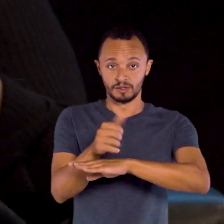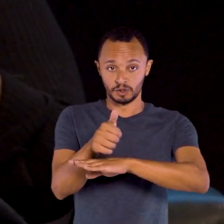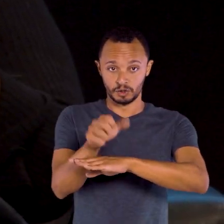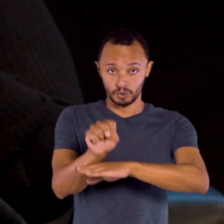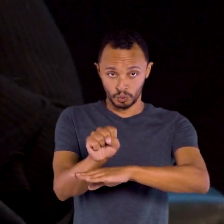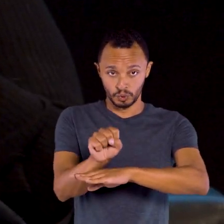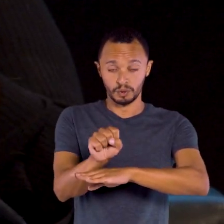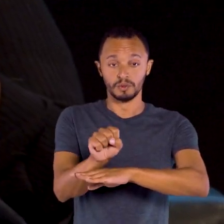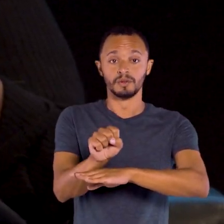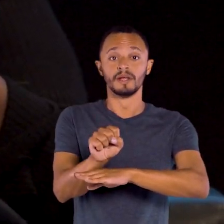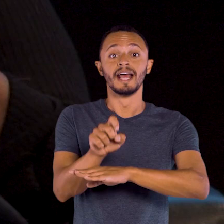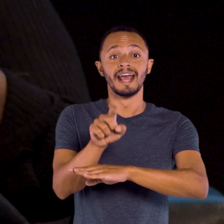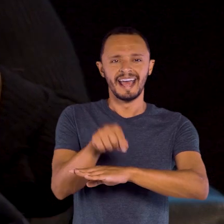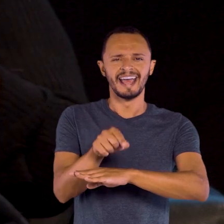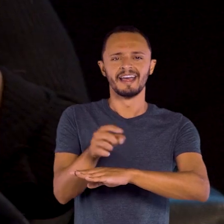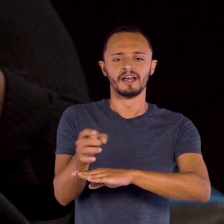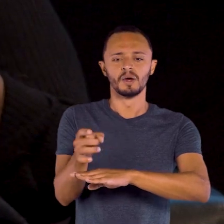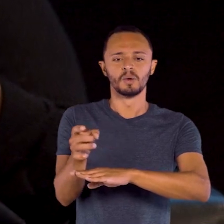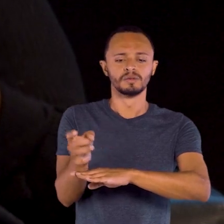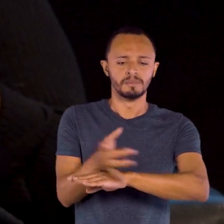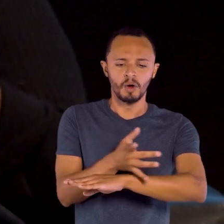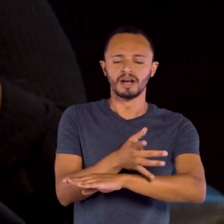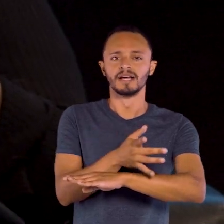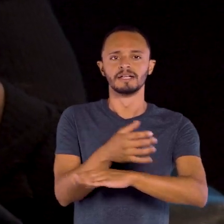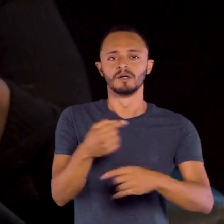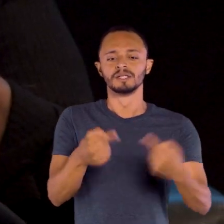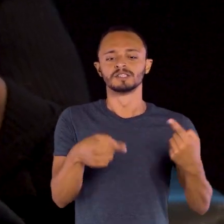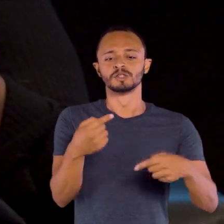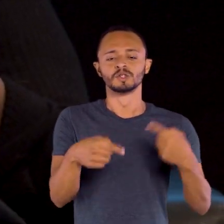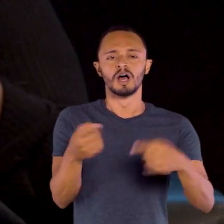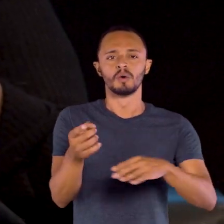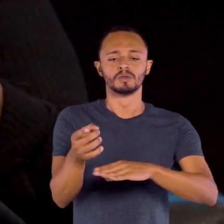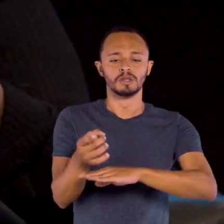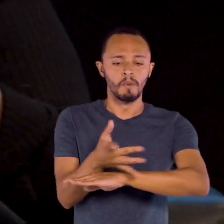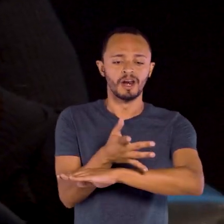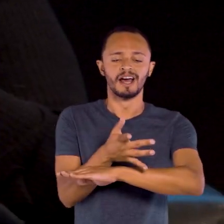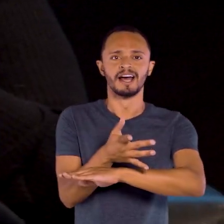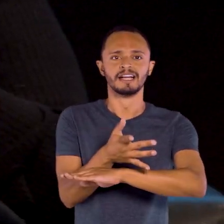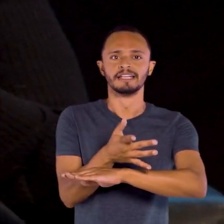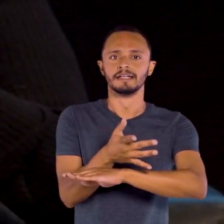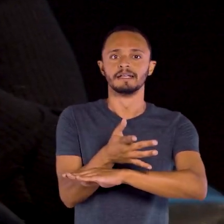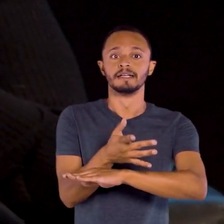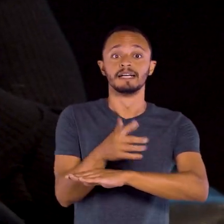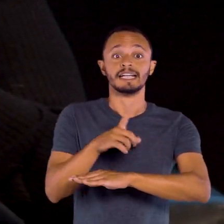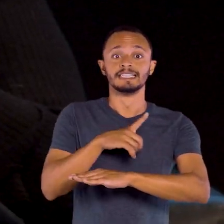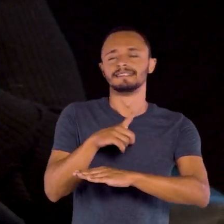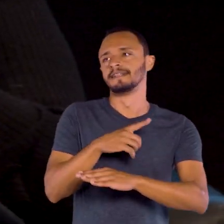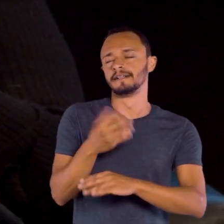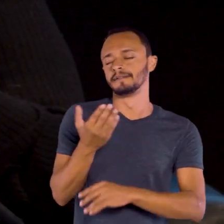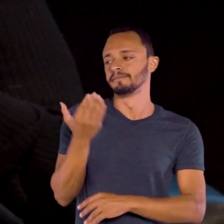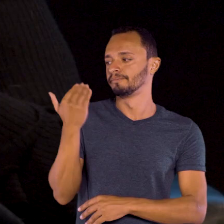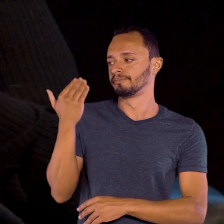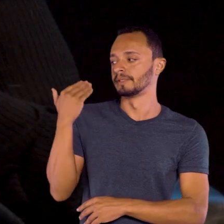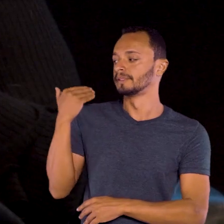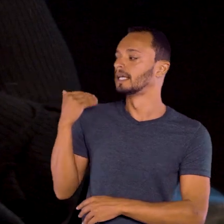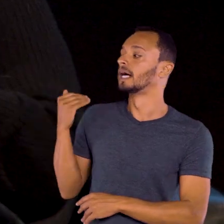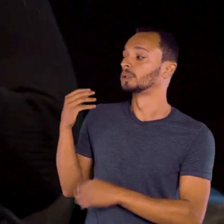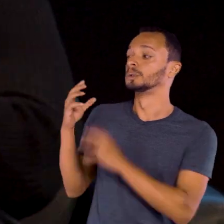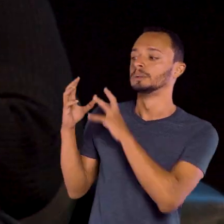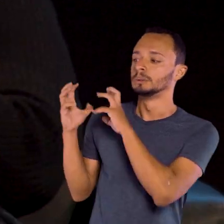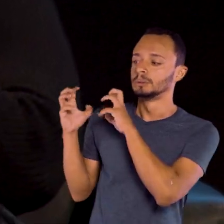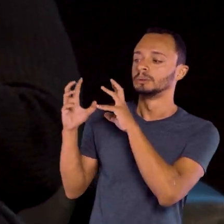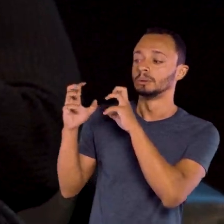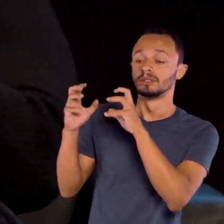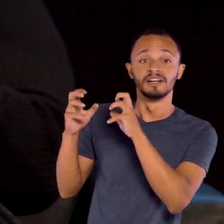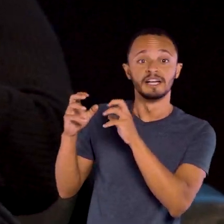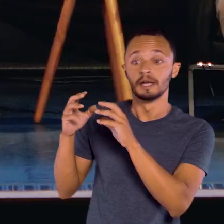totalmente contemporânea. Então, tem discussões muito contemporâneas, mas lá atrás, porque, na verdade, a gente tem coisas mal curadas que a gente precisa ainda